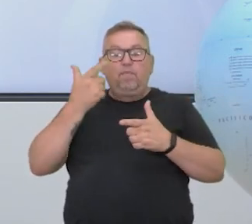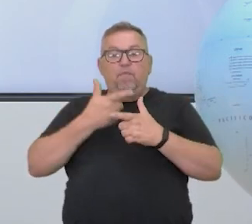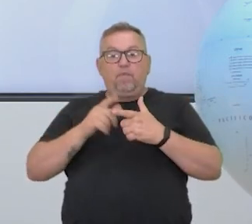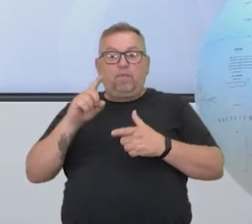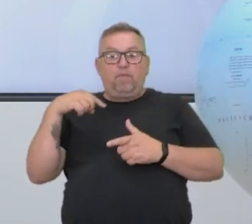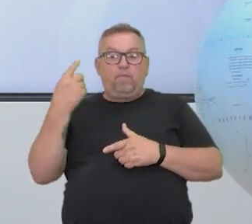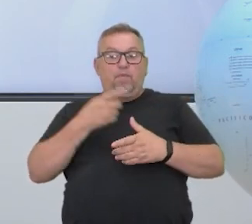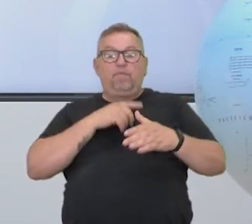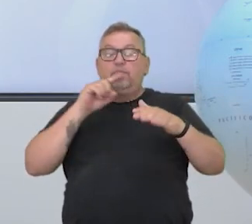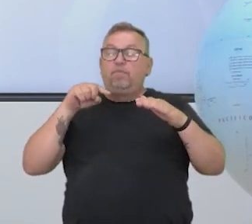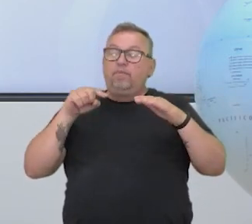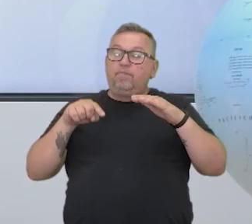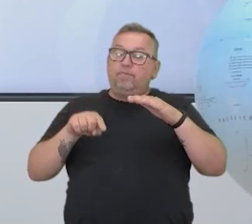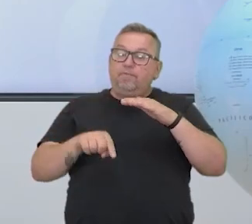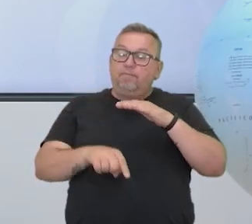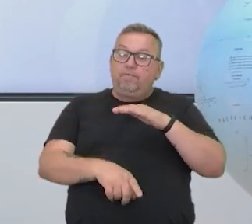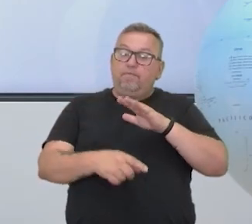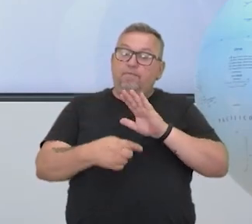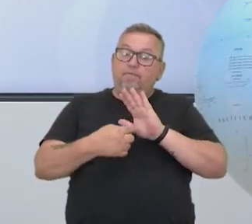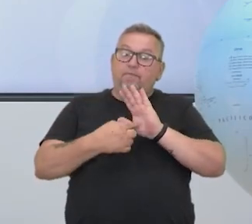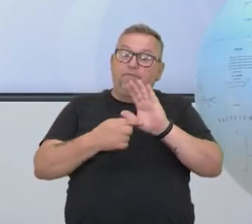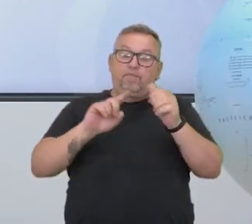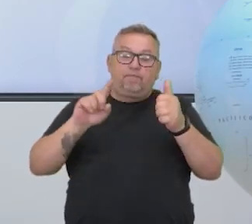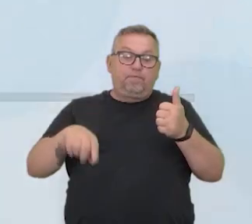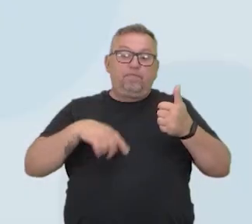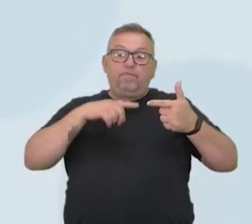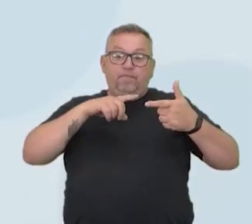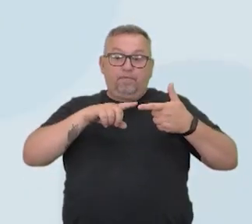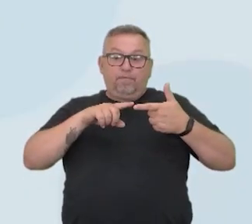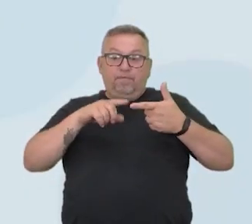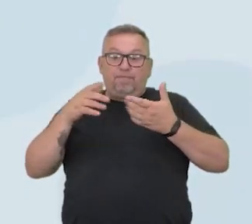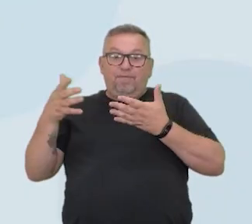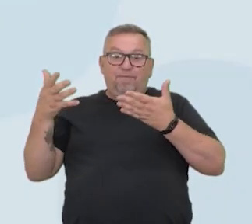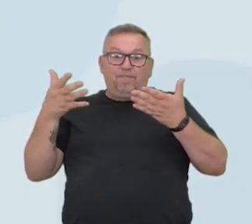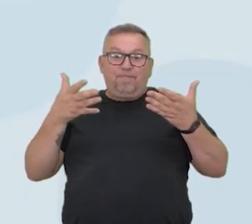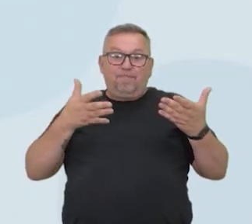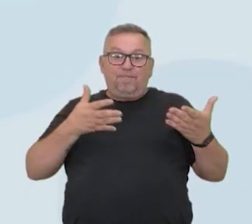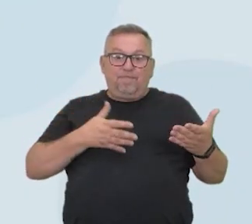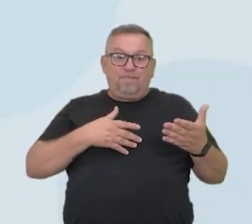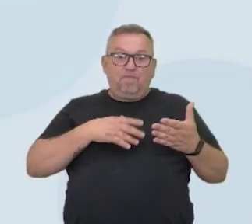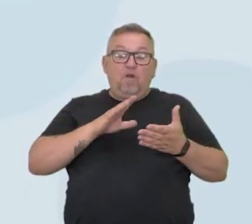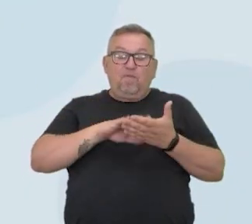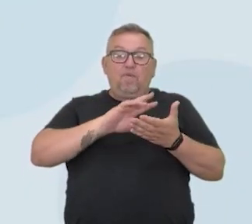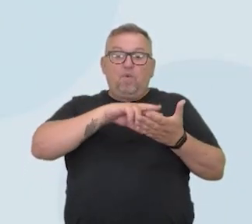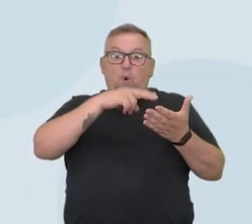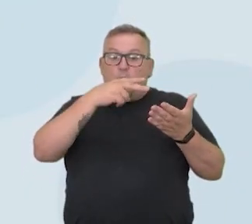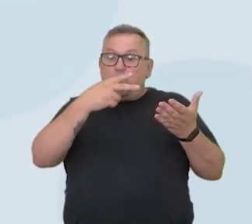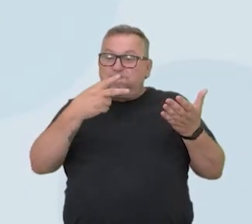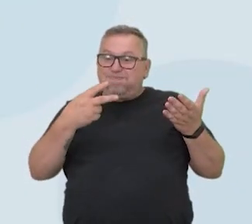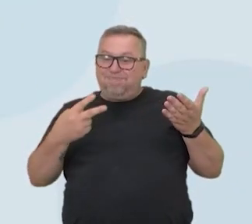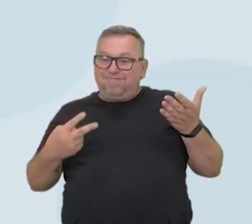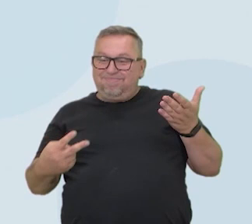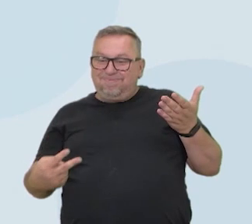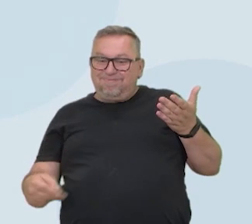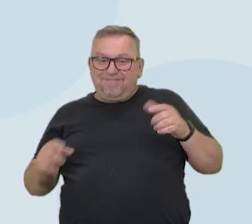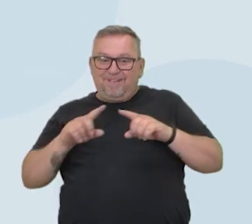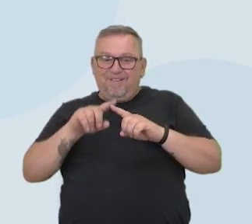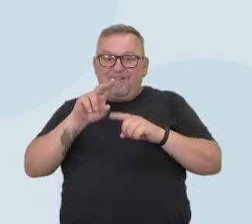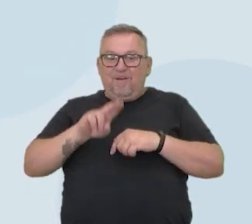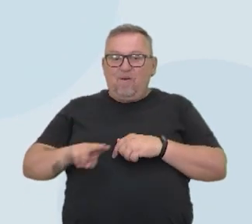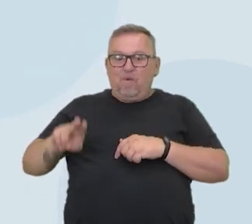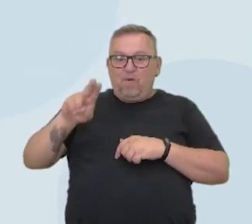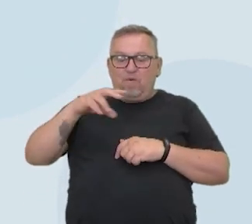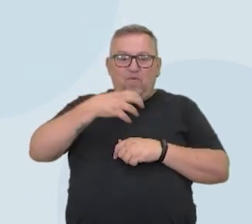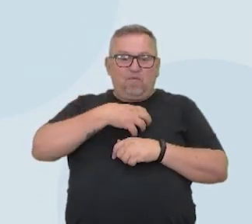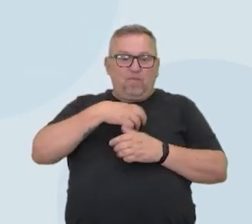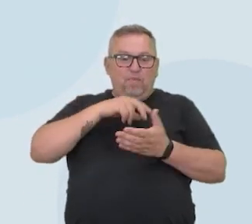nosso aprofundamento vem trazer. Depois eu fiz um convite para vocês. Vamos mergulhar, trazendo aí equipamentos, o que é os tipos